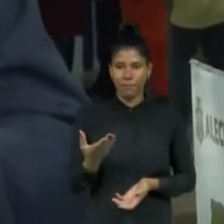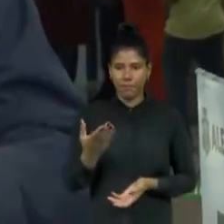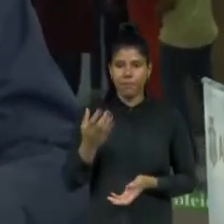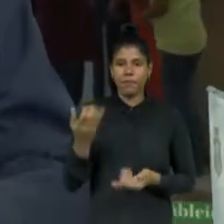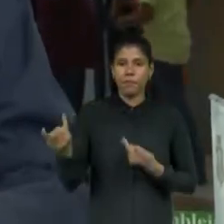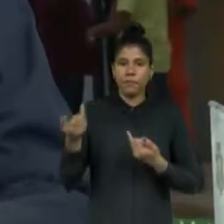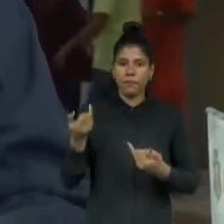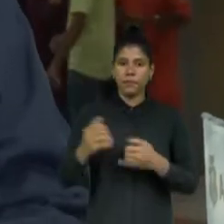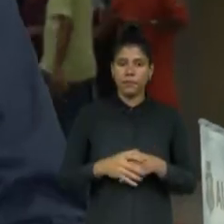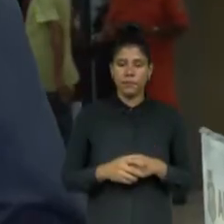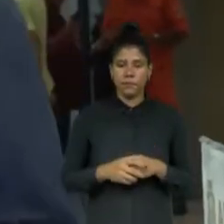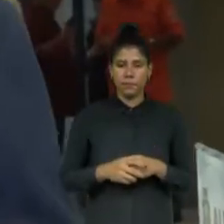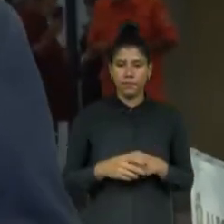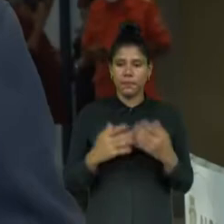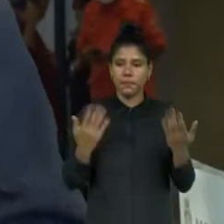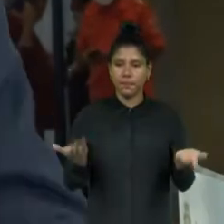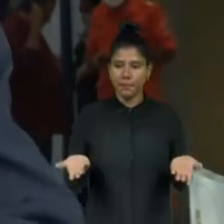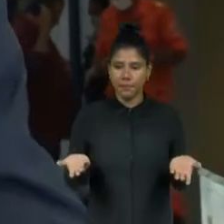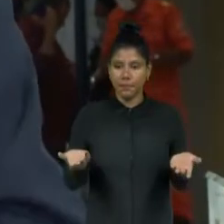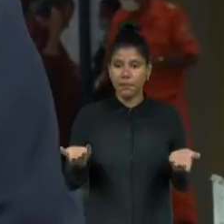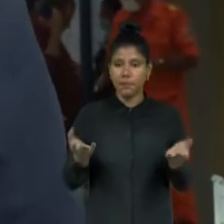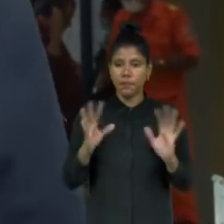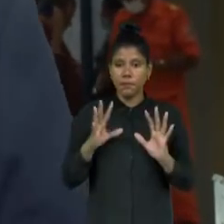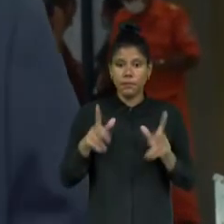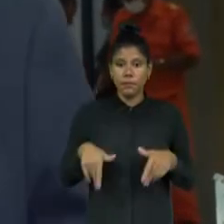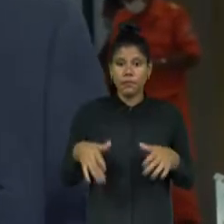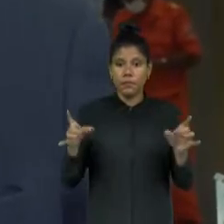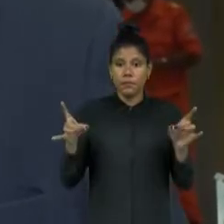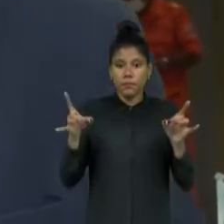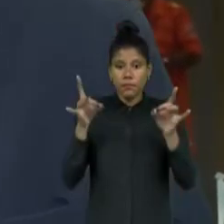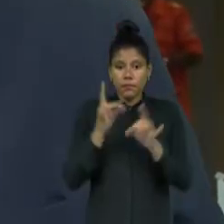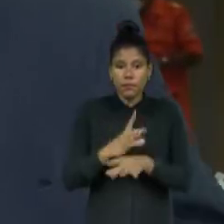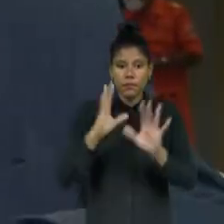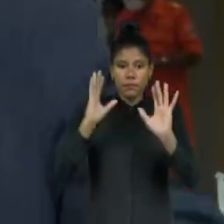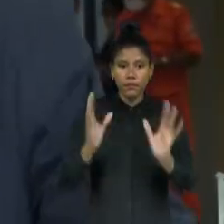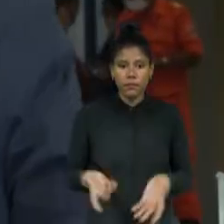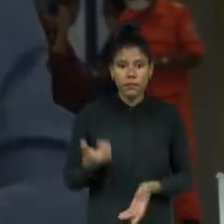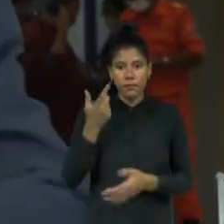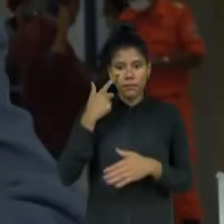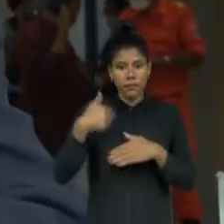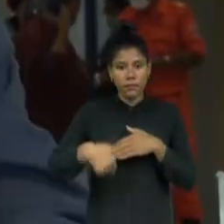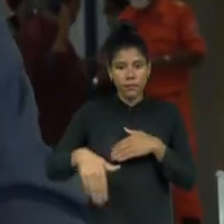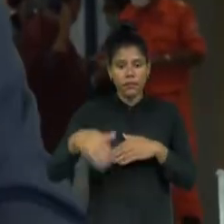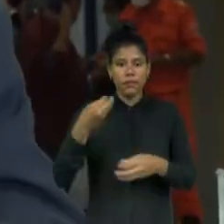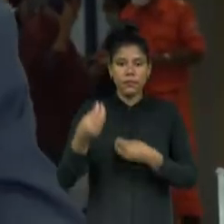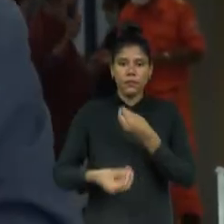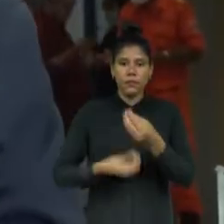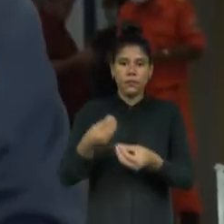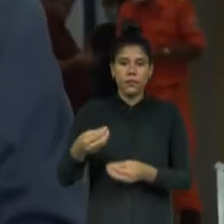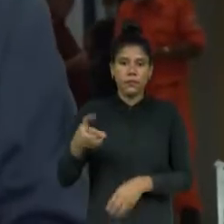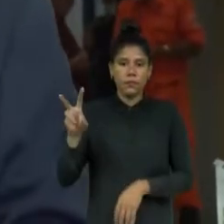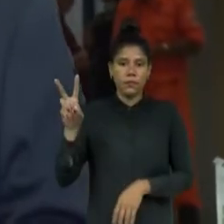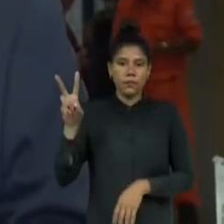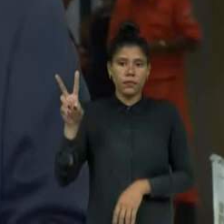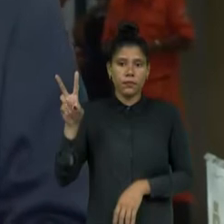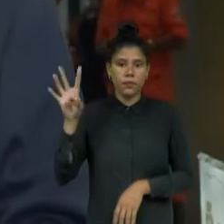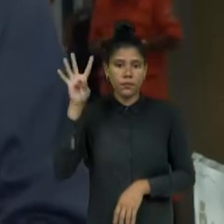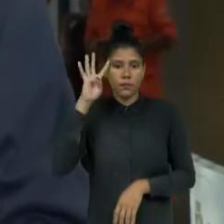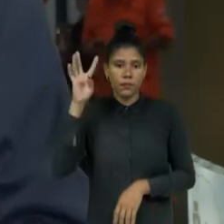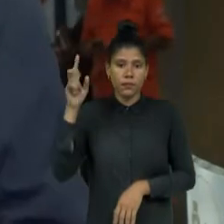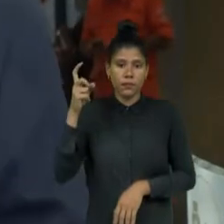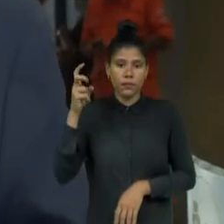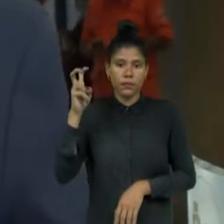Aragão. Portanto, está tudo pronto, Tiago. Vamos acompanhar o desenrolar das sessões desta quarta, desta quinta, não é? Porque